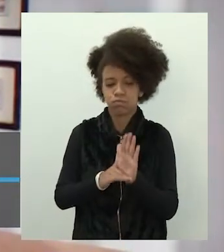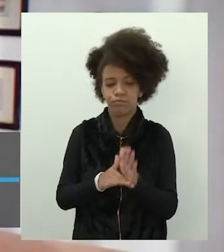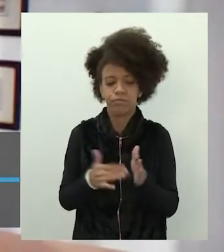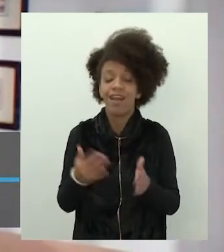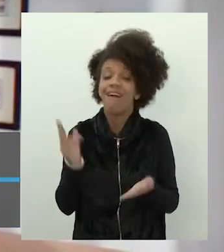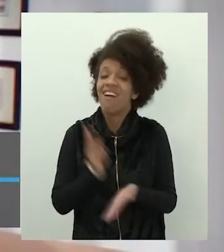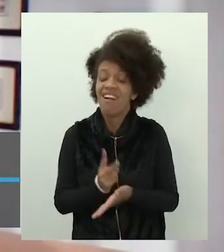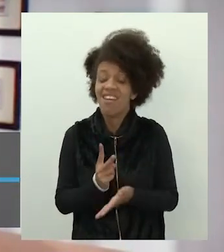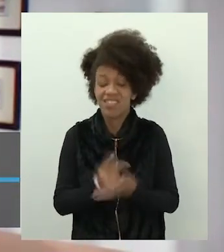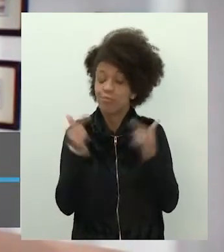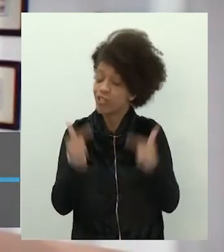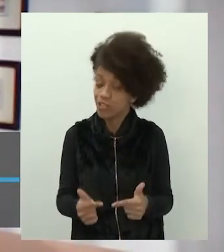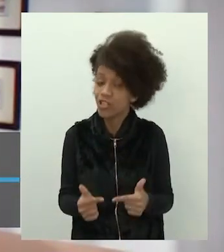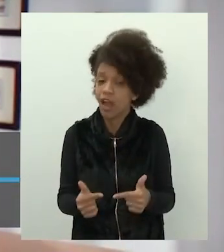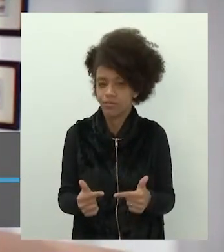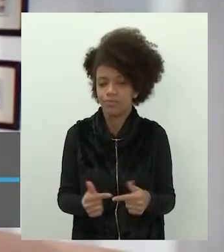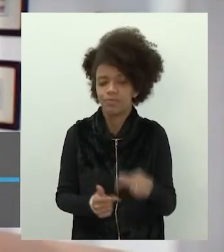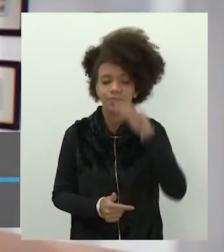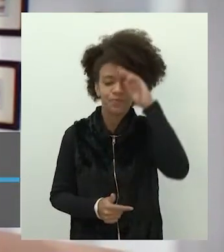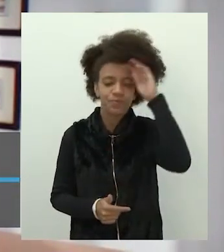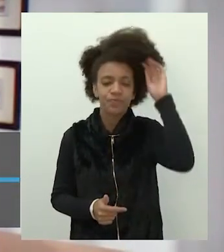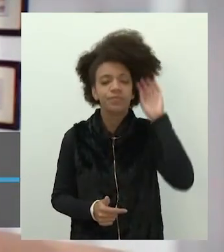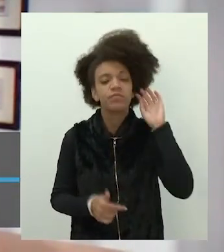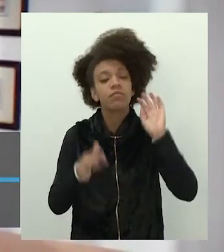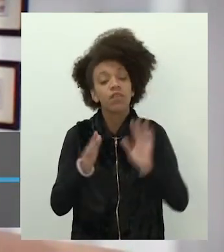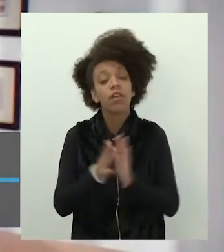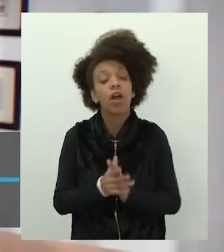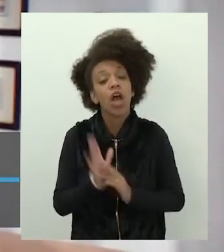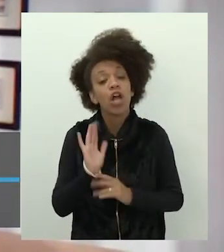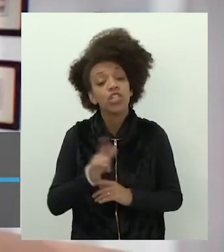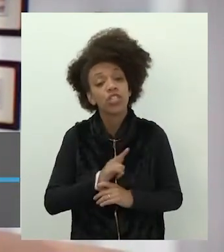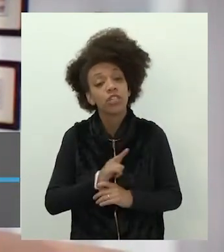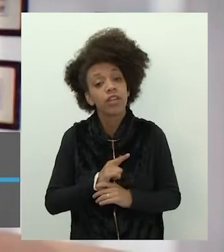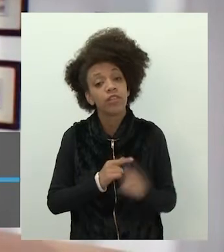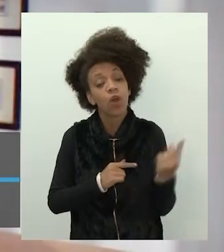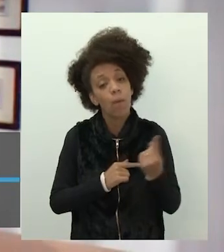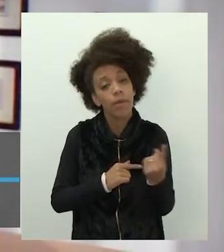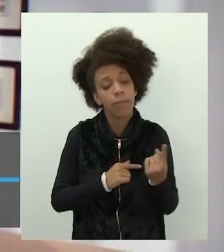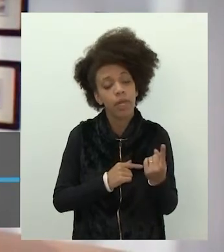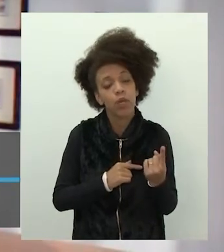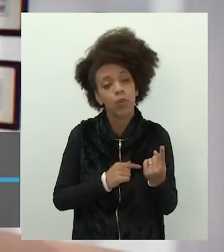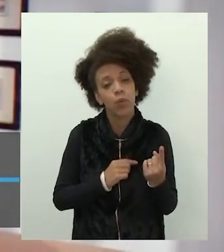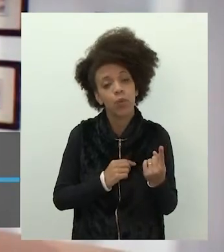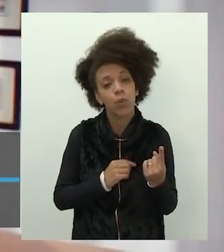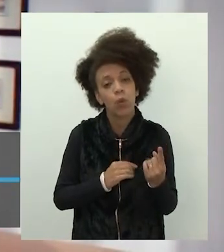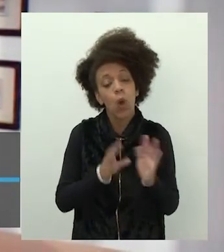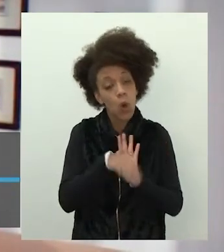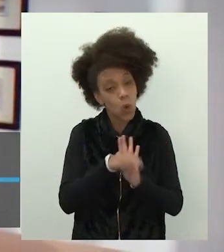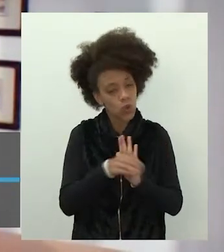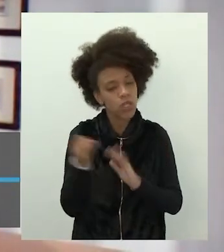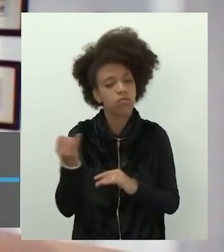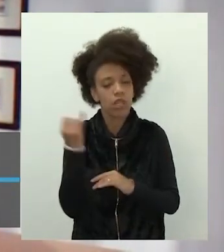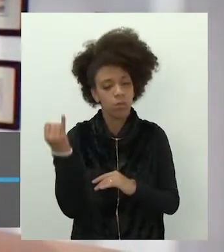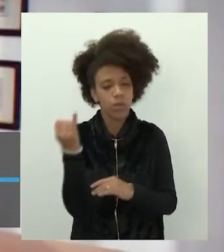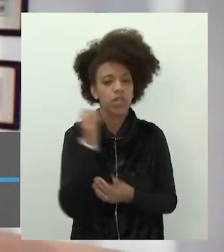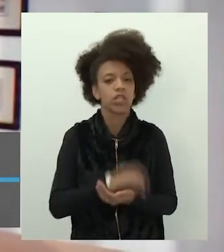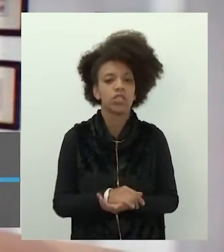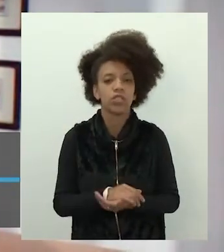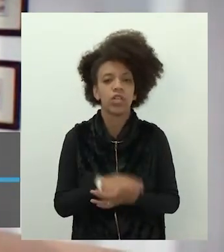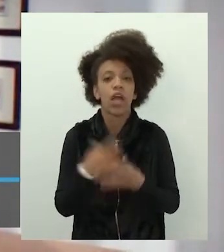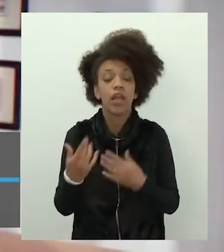muito desagradável. Então, já tivemos o primeiro conceito que é importante, que é